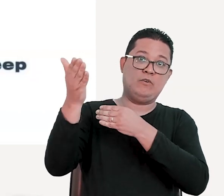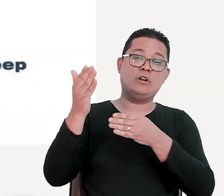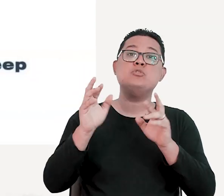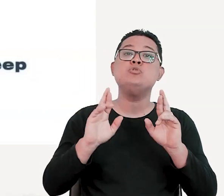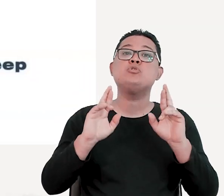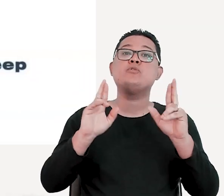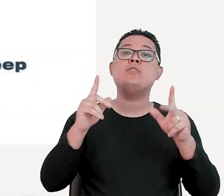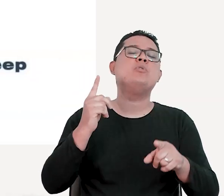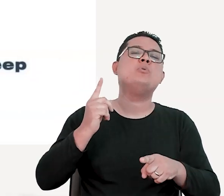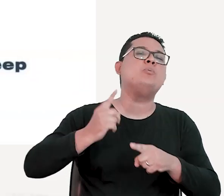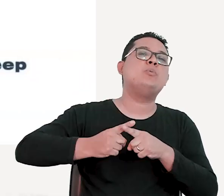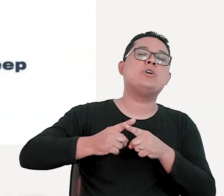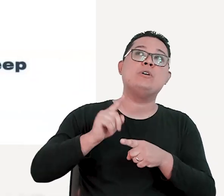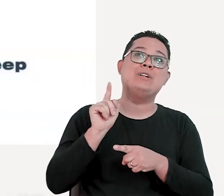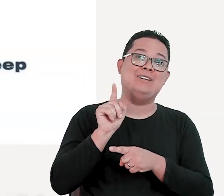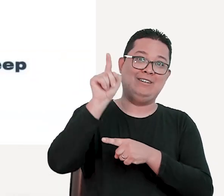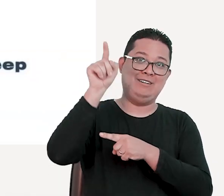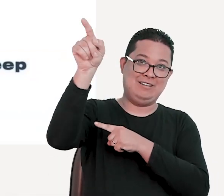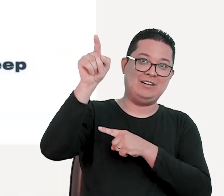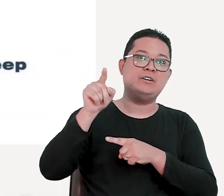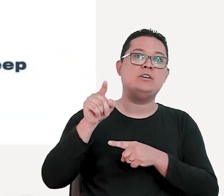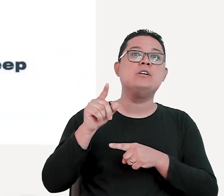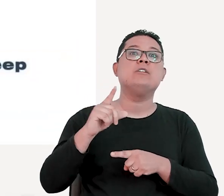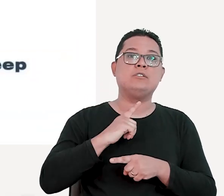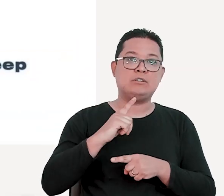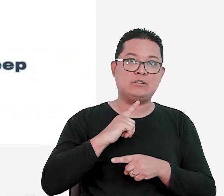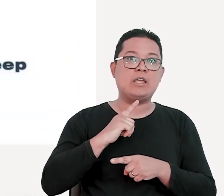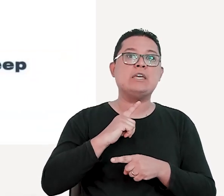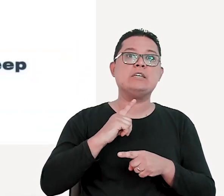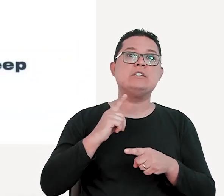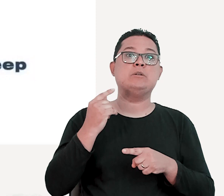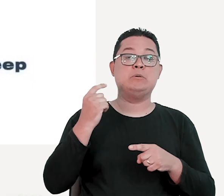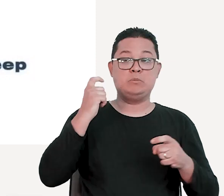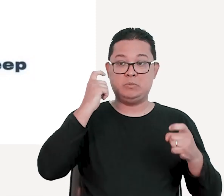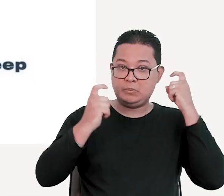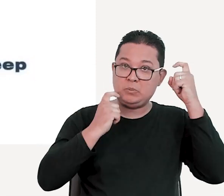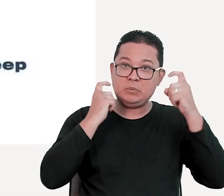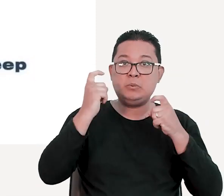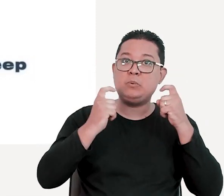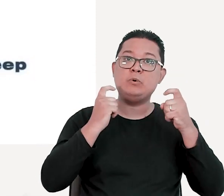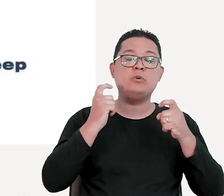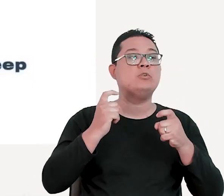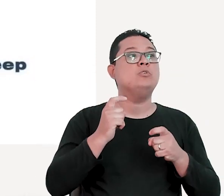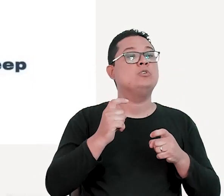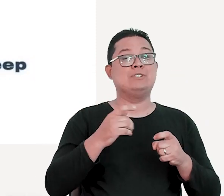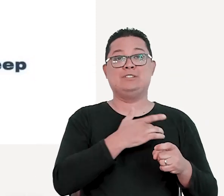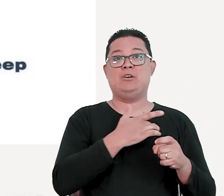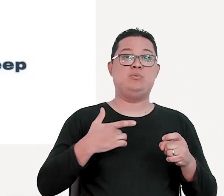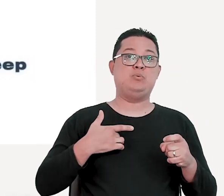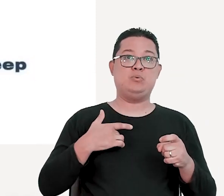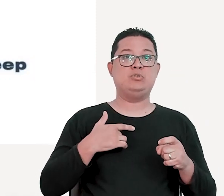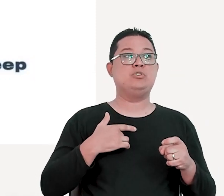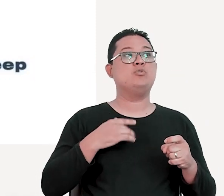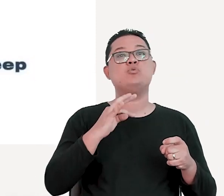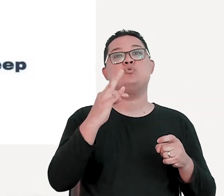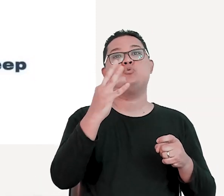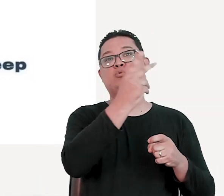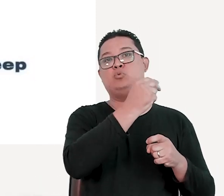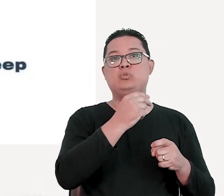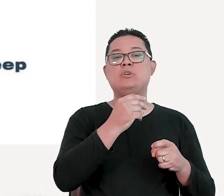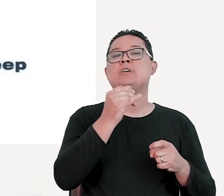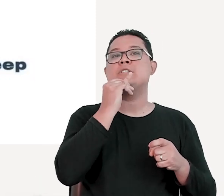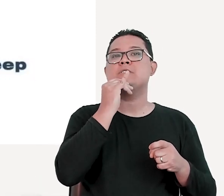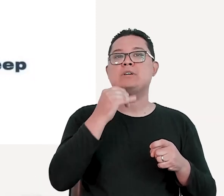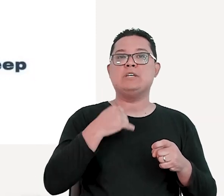sua saúde mental. Então, não tem muito isso de fazer hora extra, porque eles não querem pagar hora extra também. Então, eles são